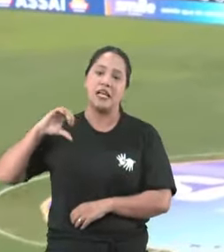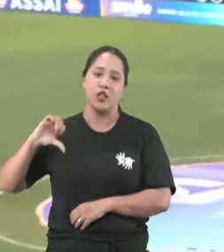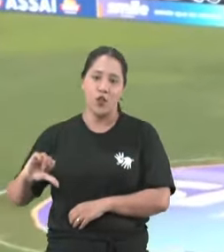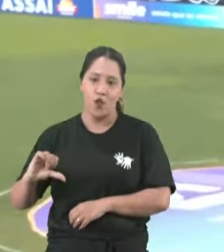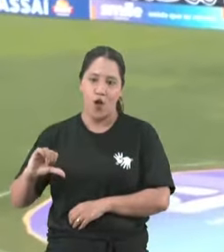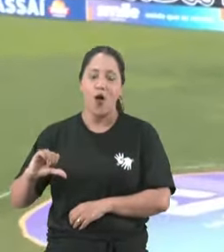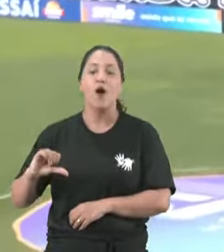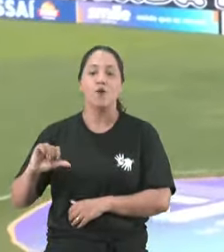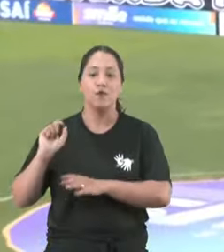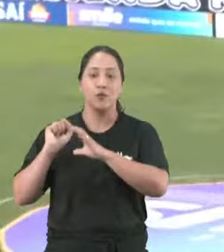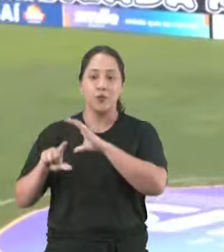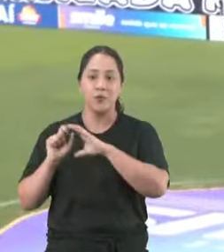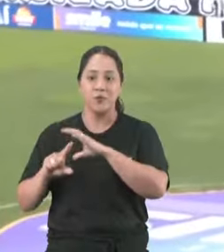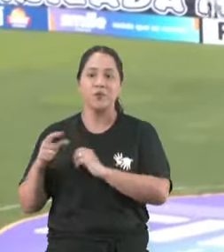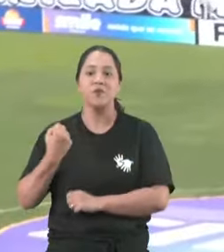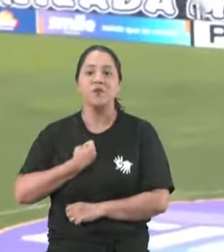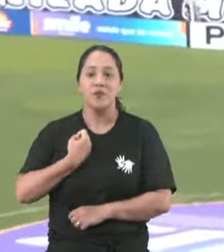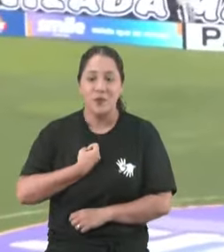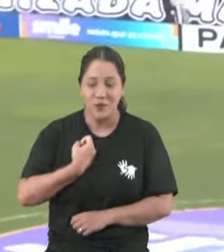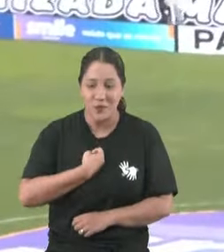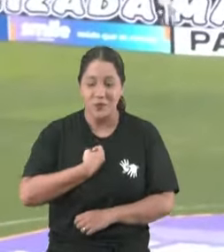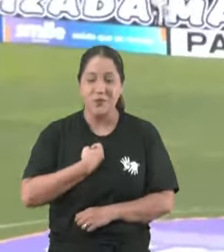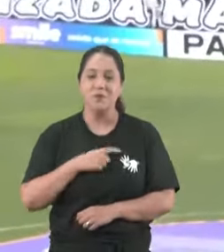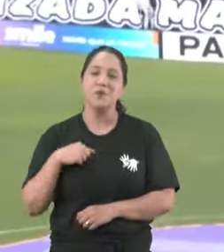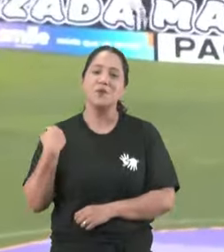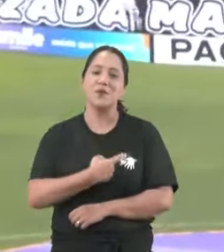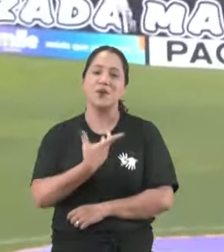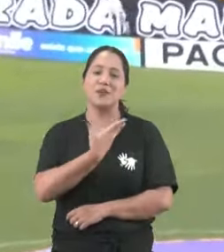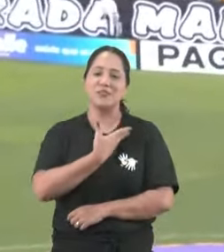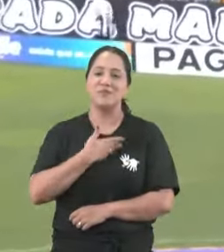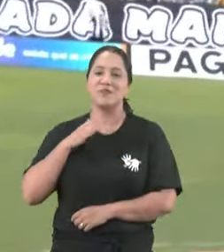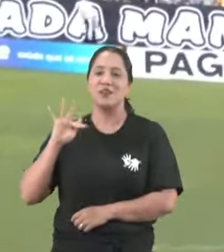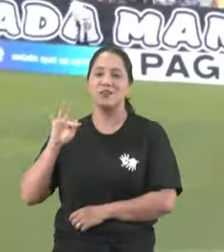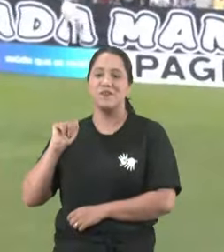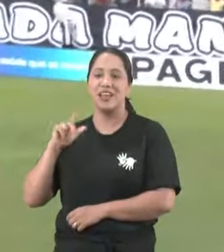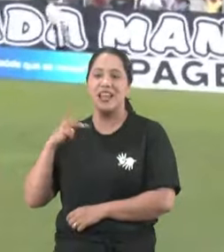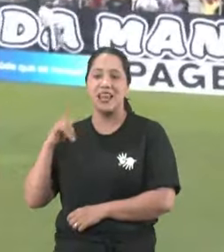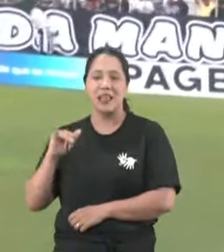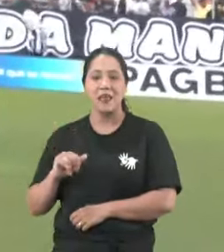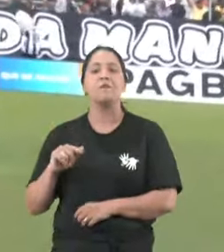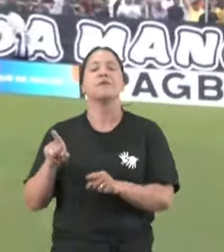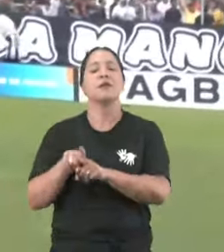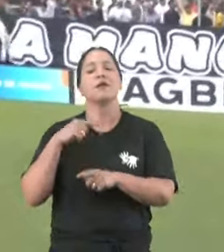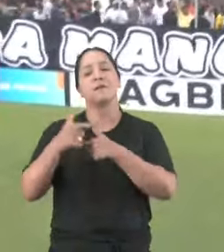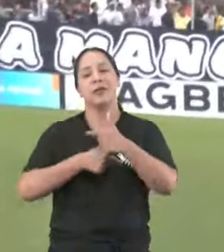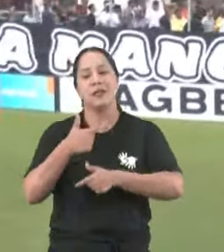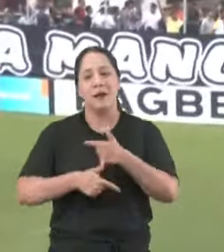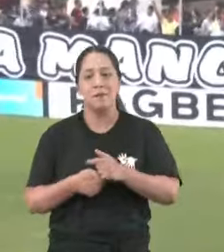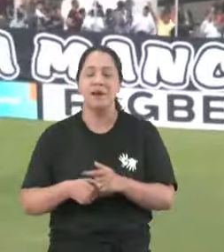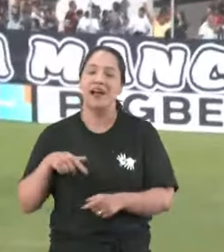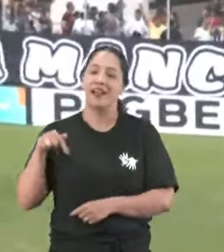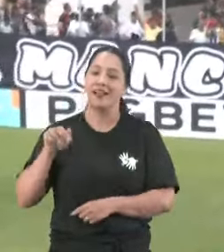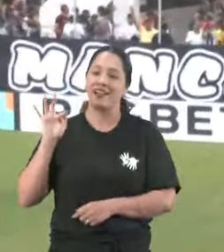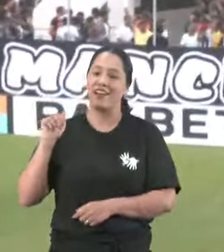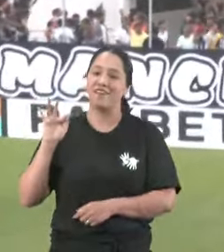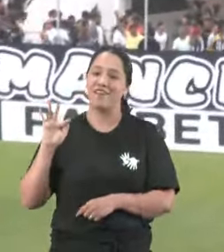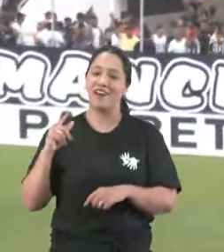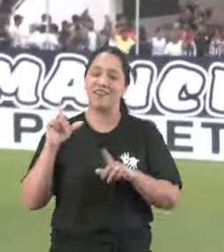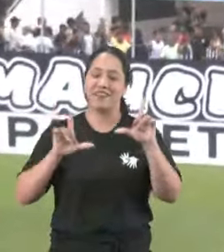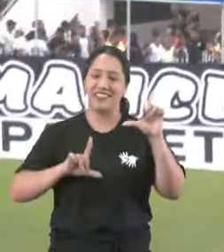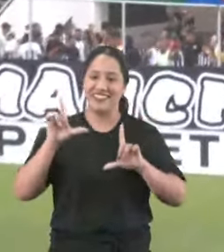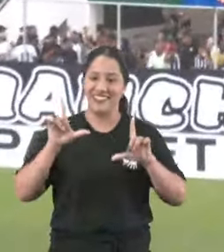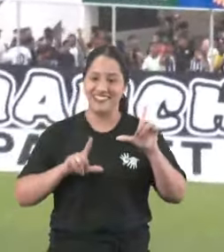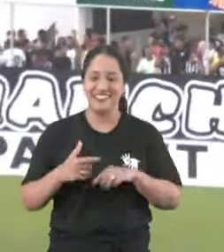oportunidades. Esses números do nosso amigo Felipe Lima, que também trabalha aqui na FAF TV. Volto com você,